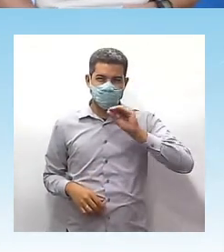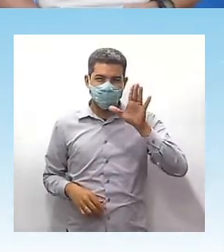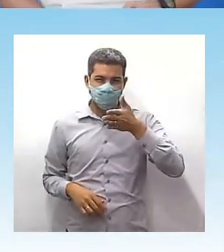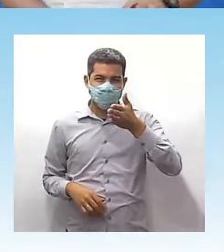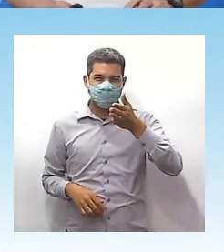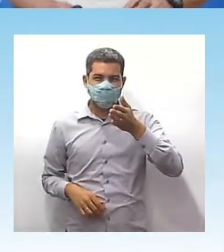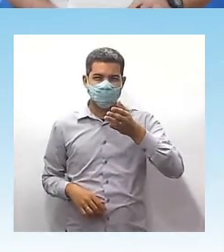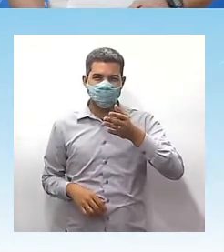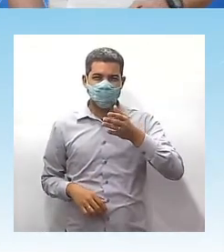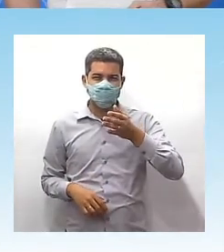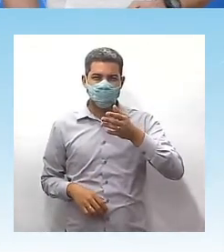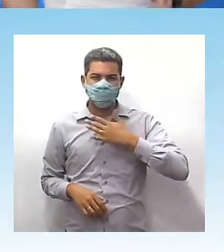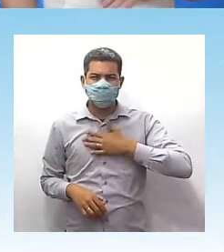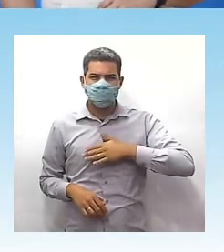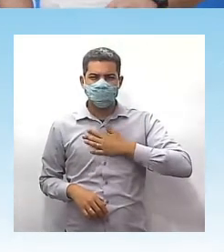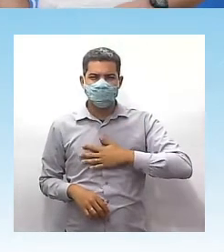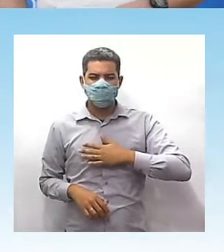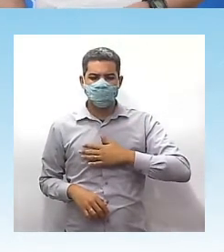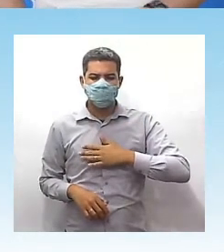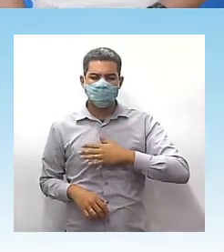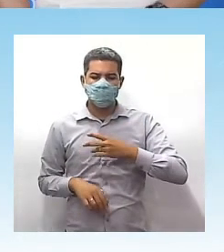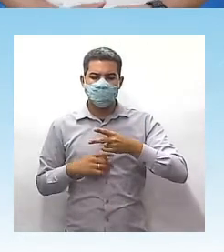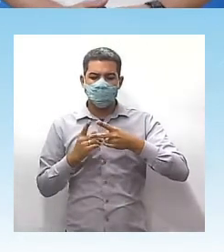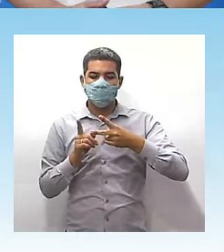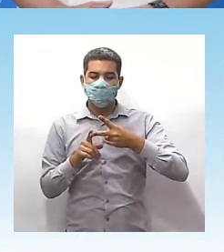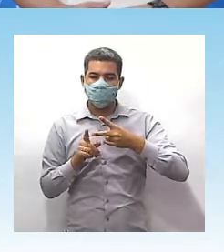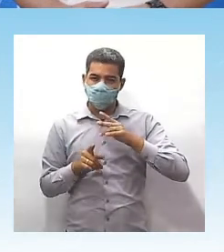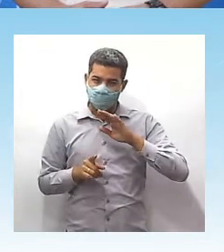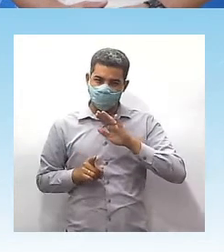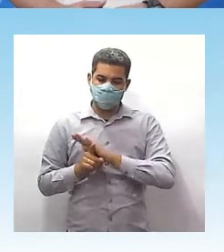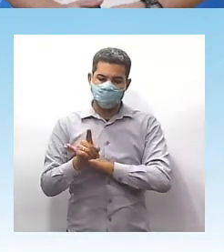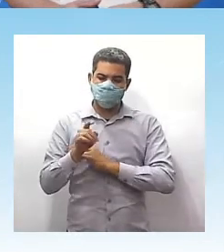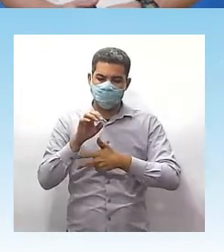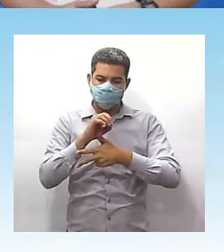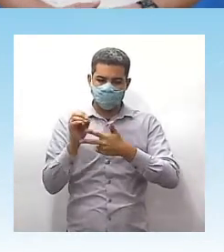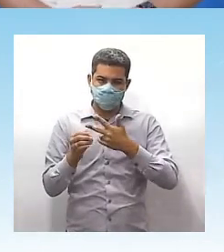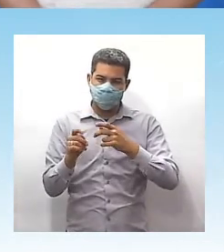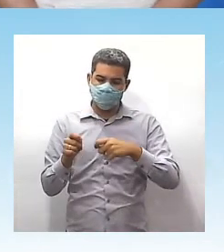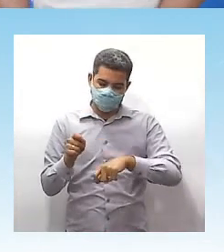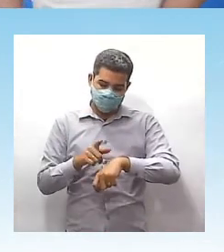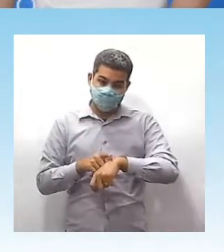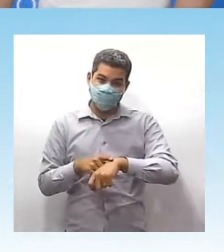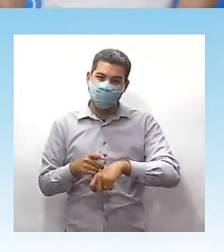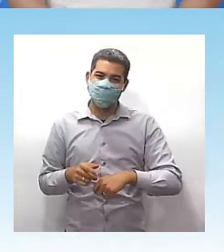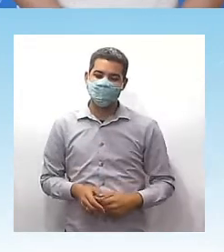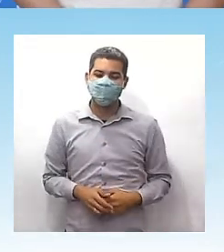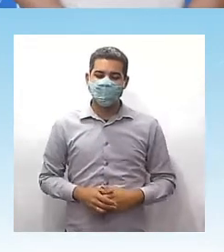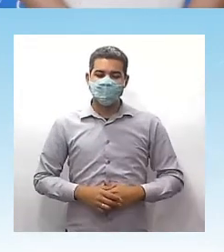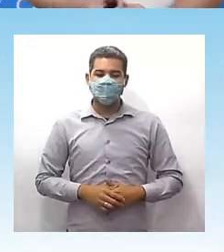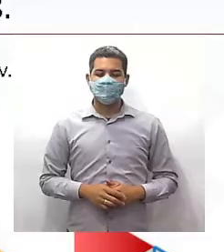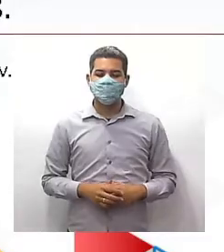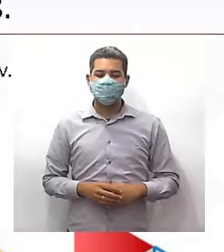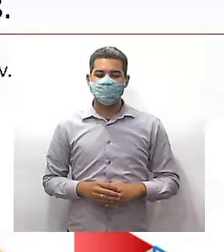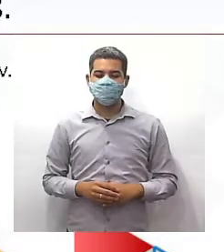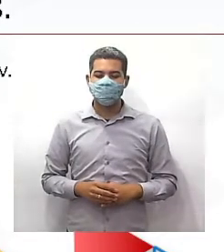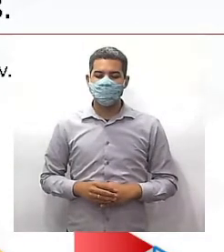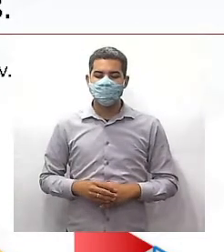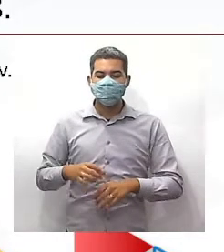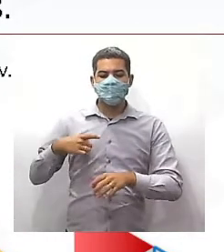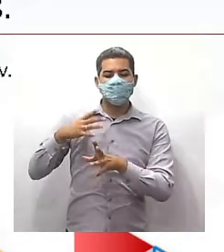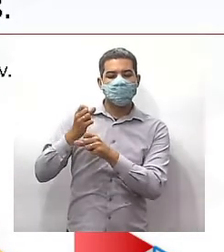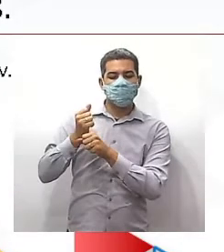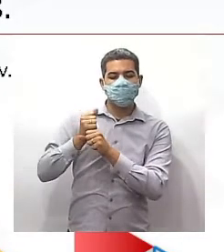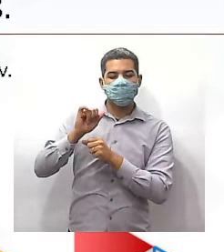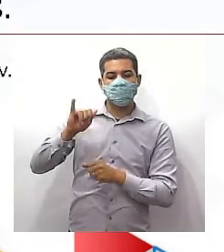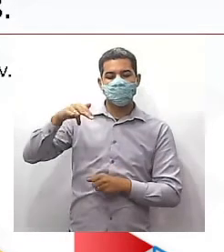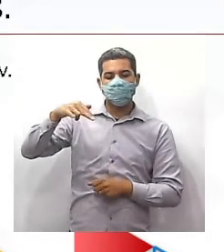você? Tá tranquilo? Então vamos partir para outro, que eu tenho outra questão do Enem. Dá tempo, viu? Vamos lá. Para o cálculo da